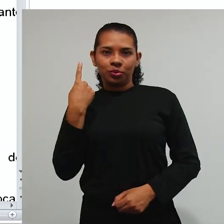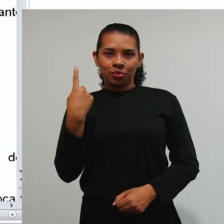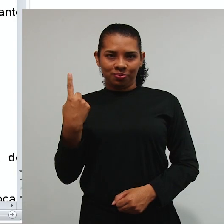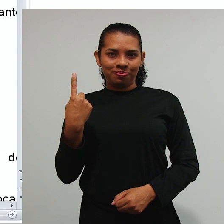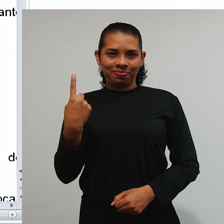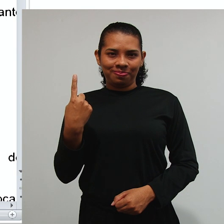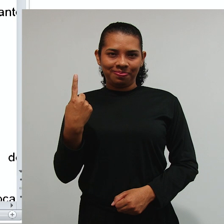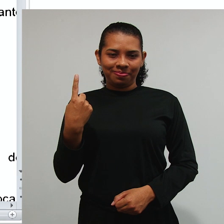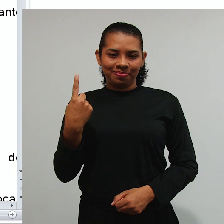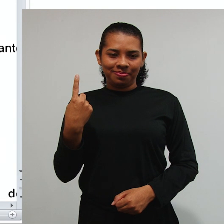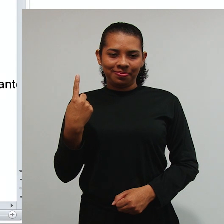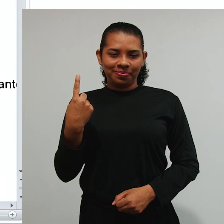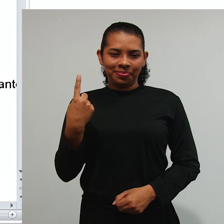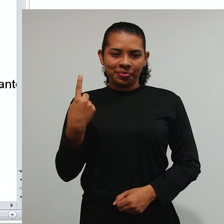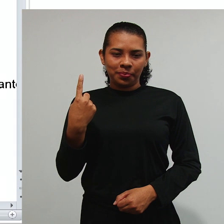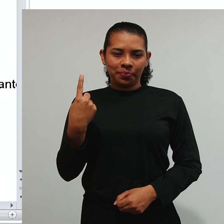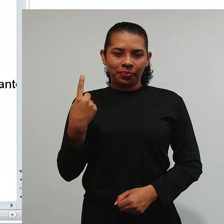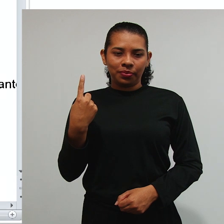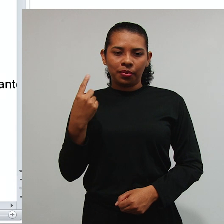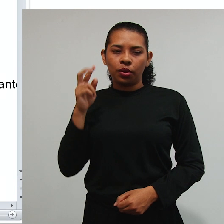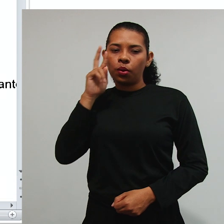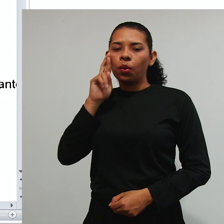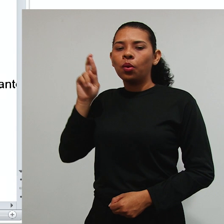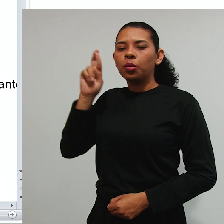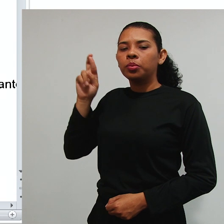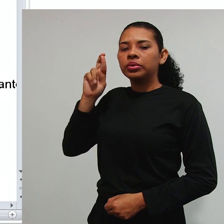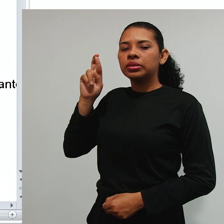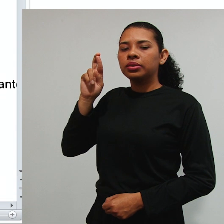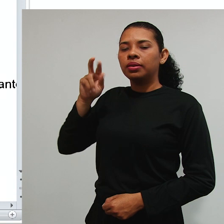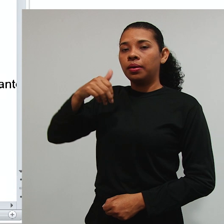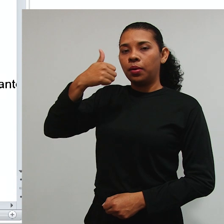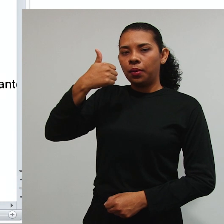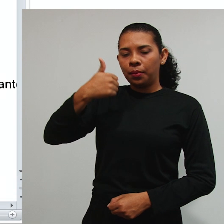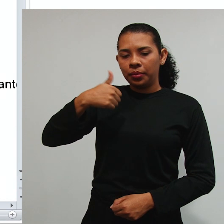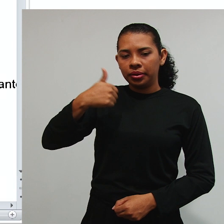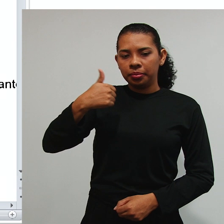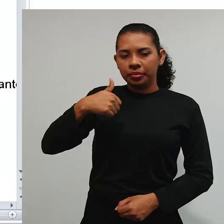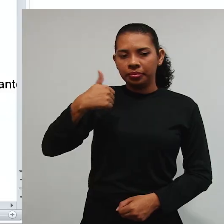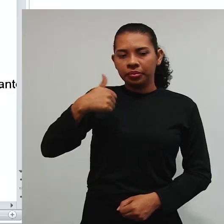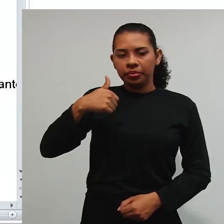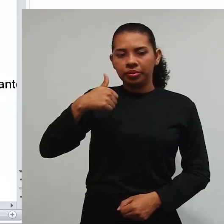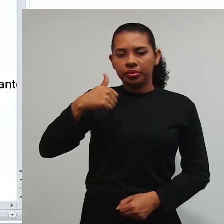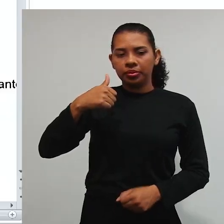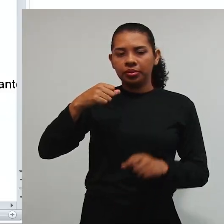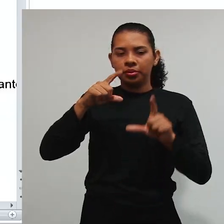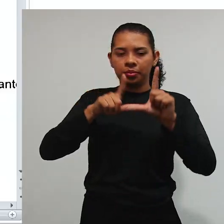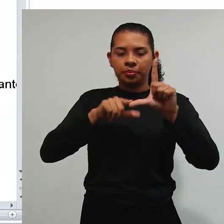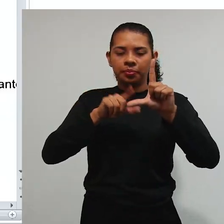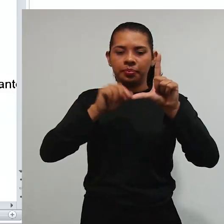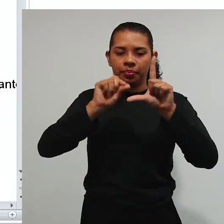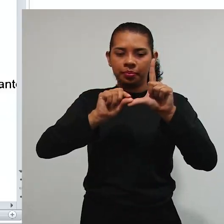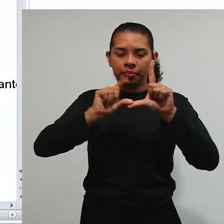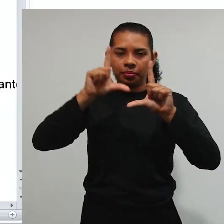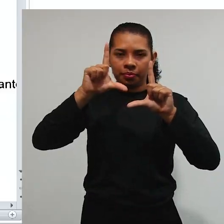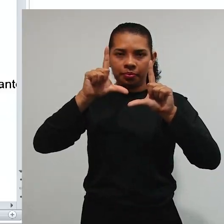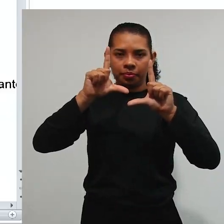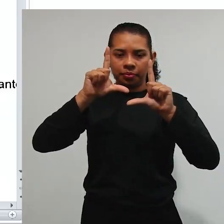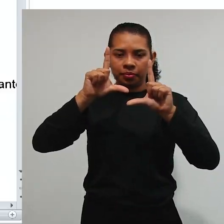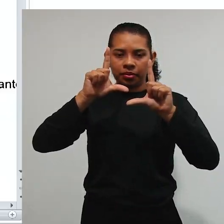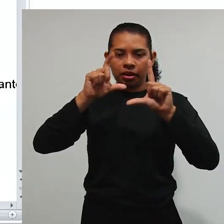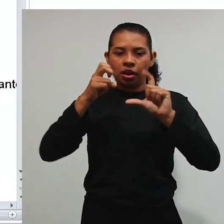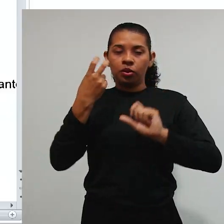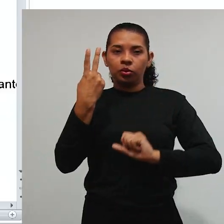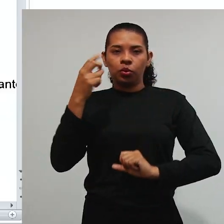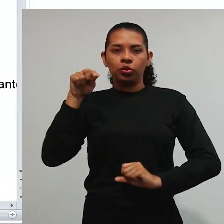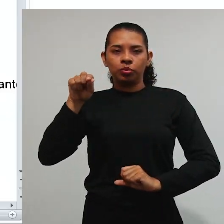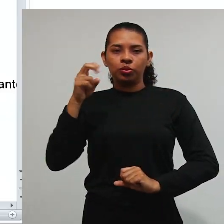2.2.1. Aí sim, né? Então, eu teria aqui letra maiúscula, mas sem negrito. E aqui eu continuaria negrito, mas